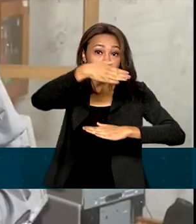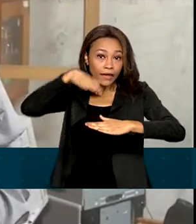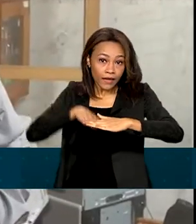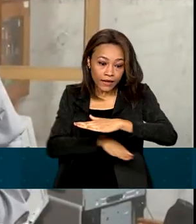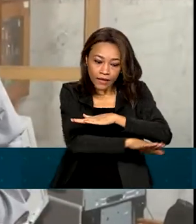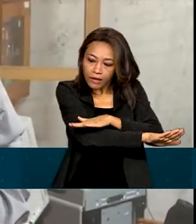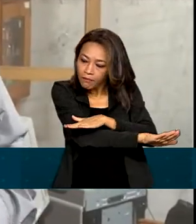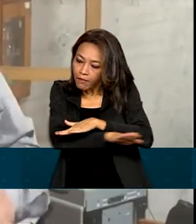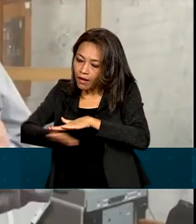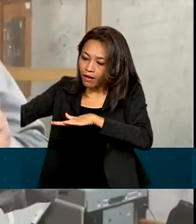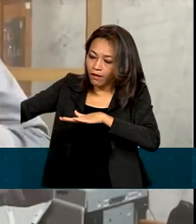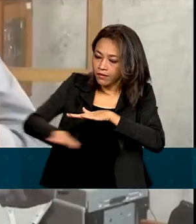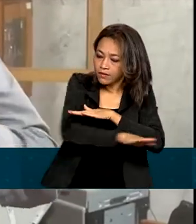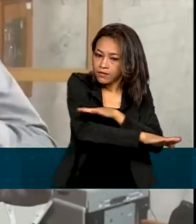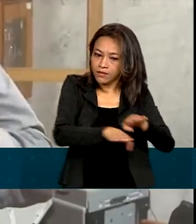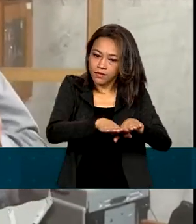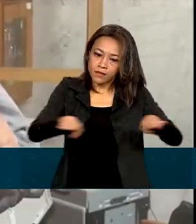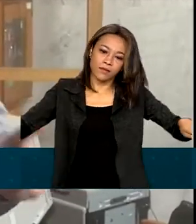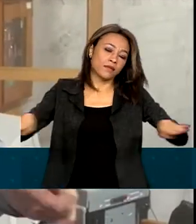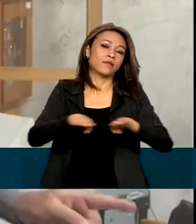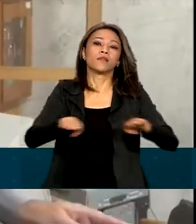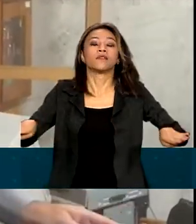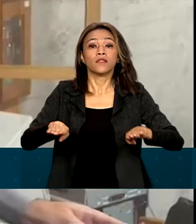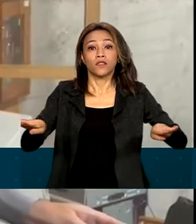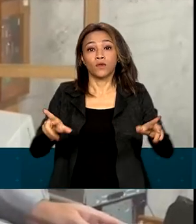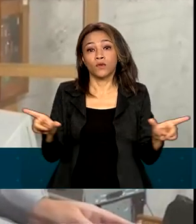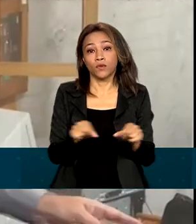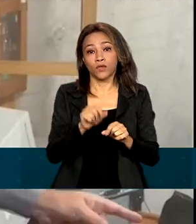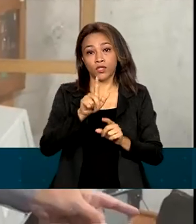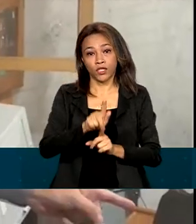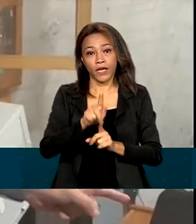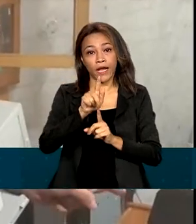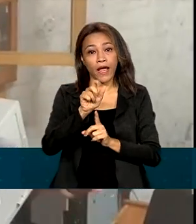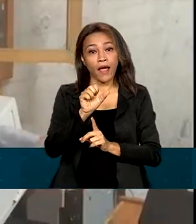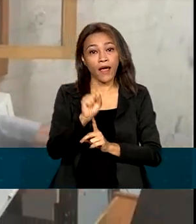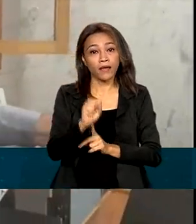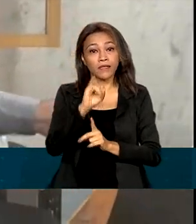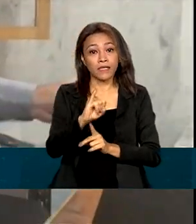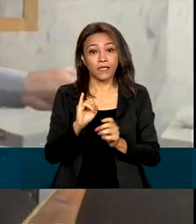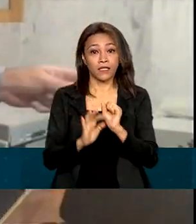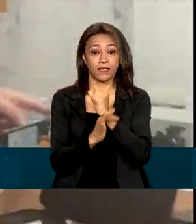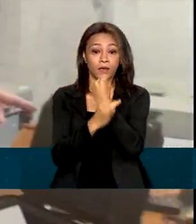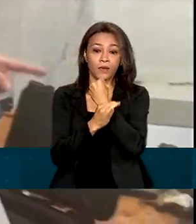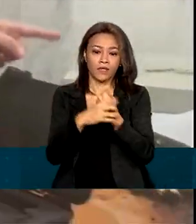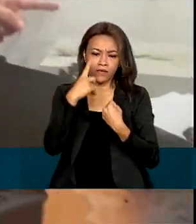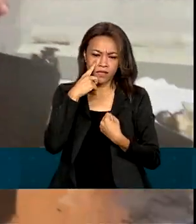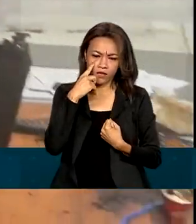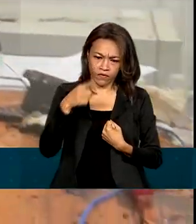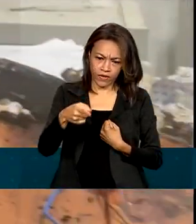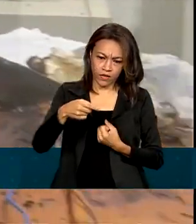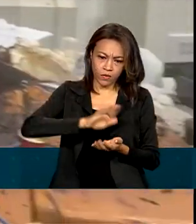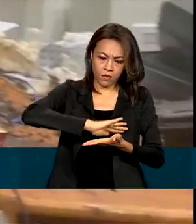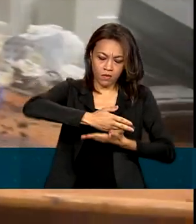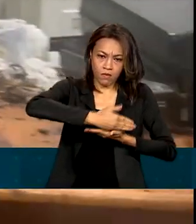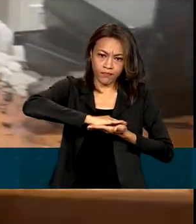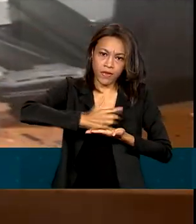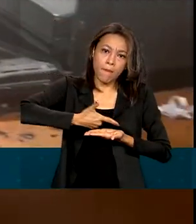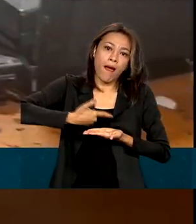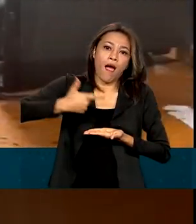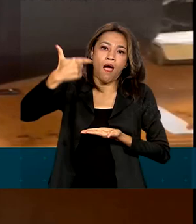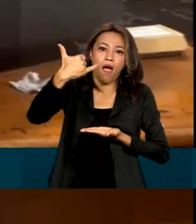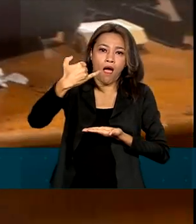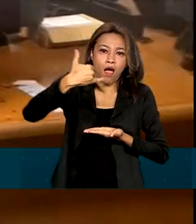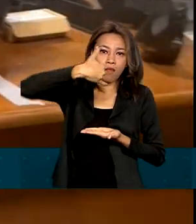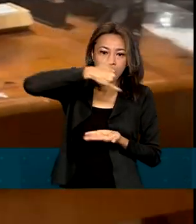Planalto, numa sala do Gabinete de Segurança Institucional. Cada uma dessas maletas aqui são armas. Armas letais